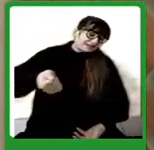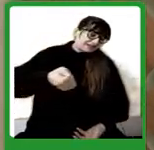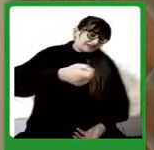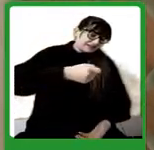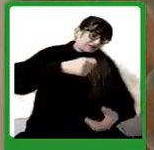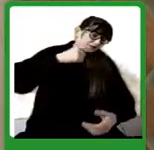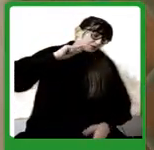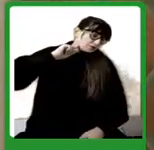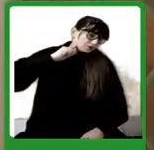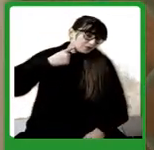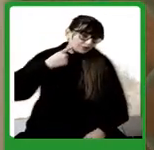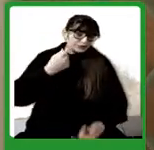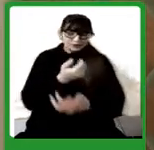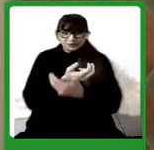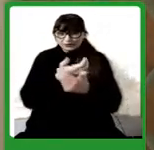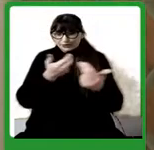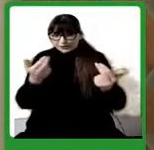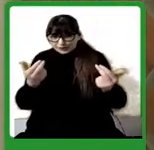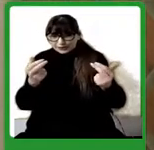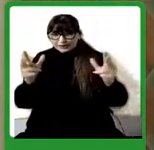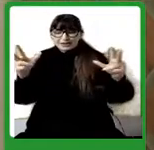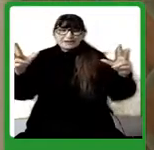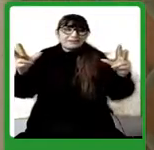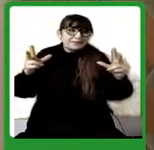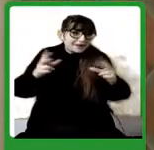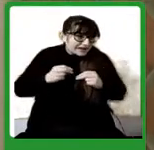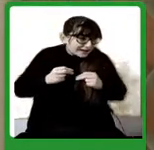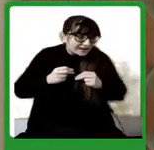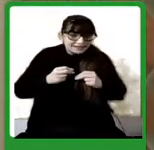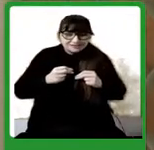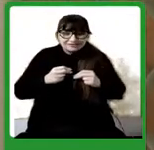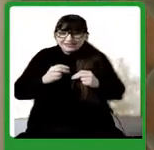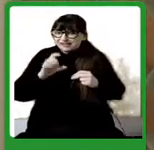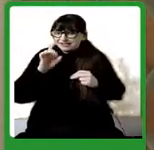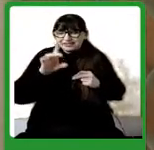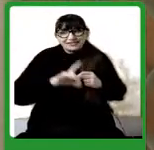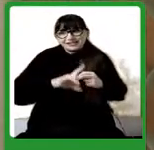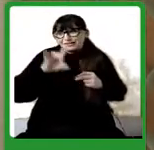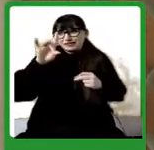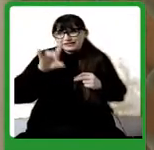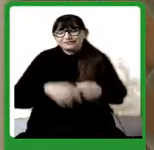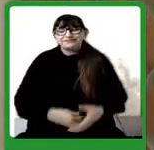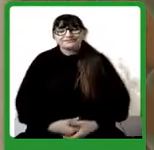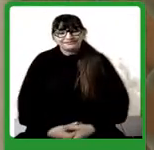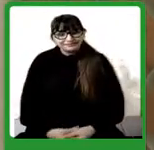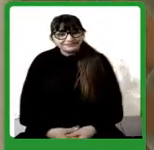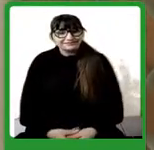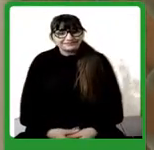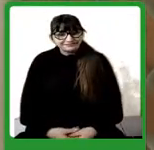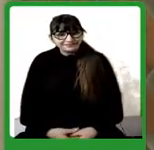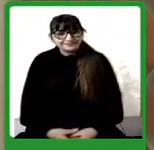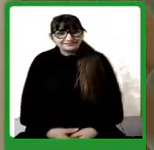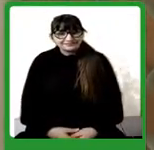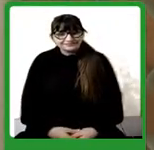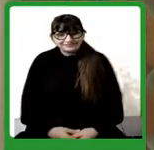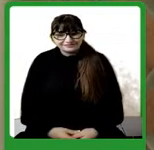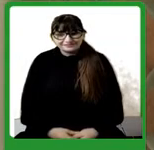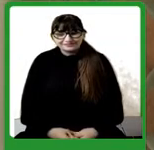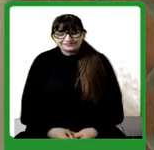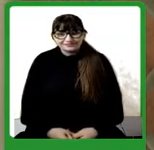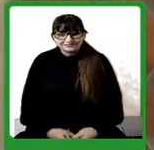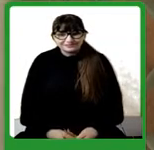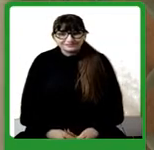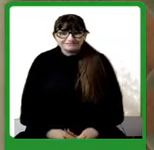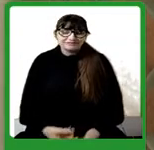é um... Não, gente, é só por Deus. O que mais que eu anotei aqui, ó? Claro que